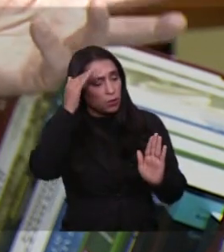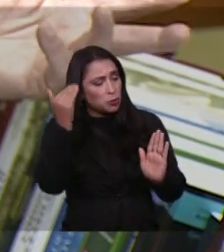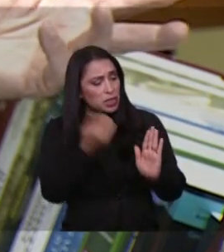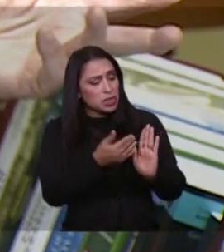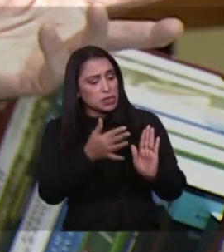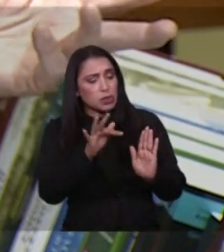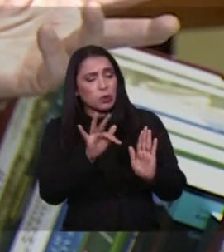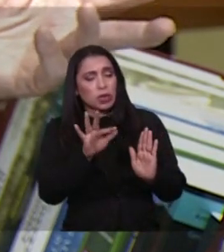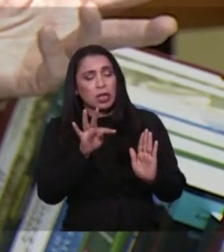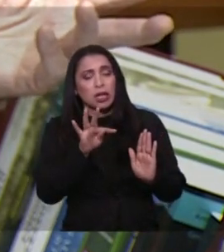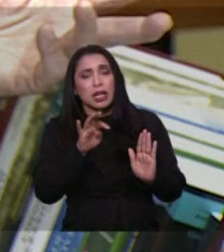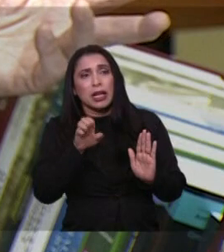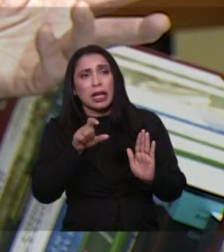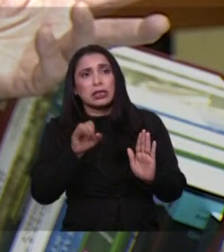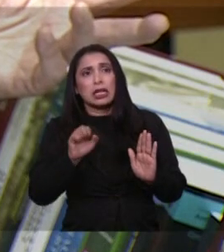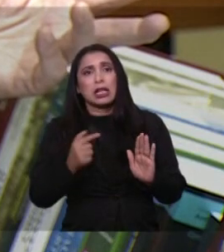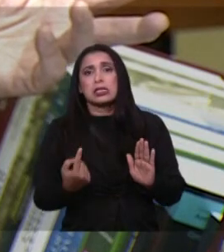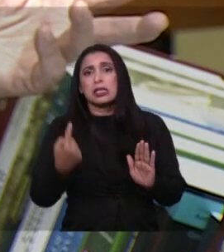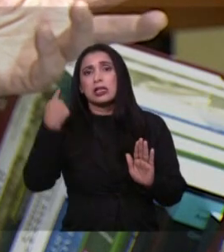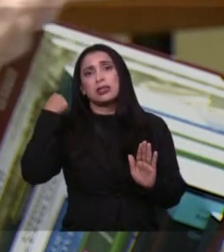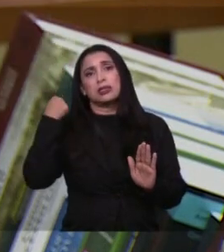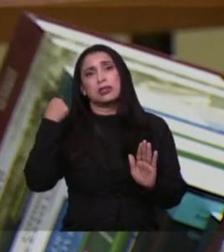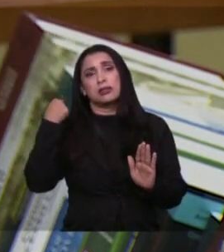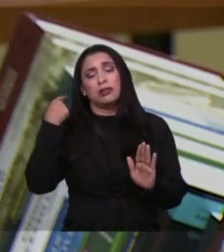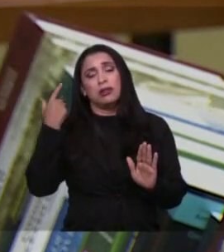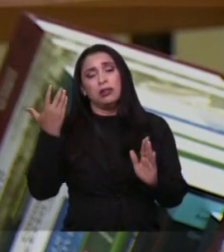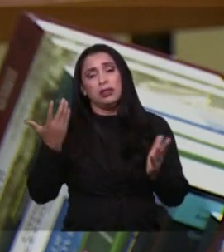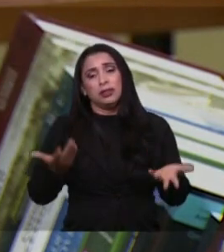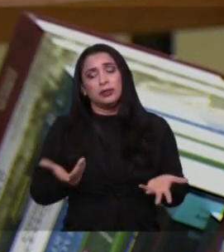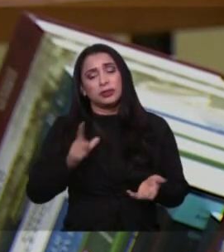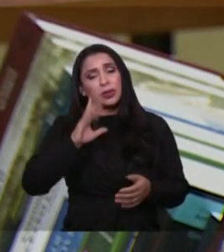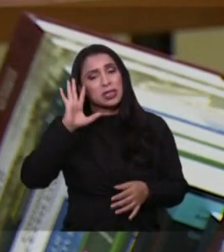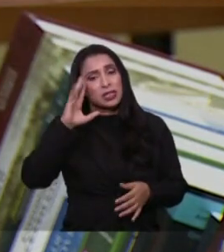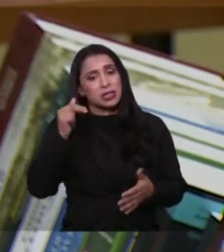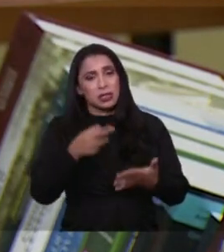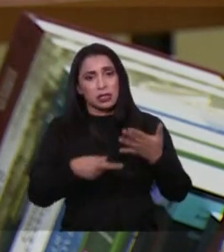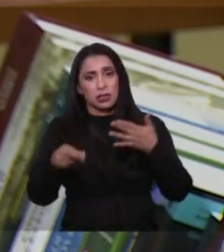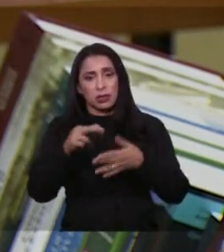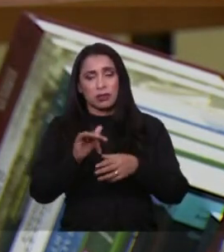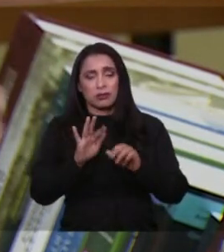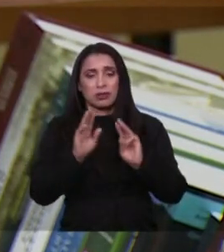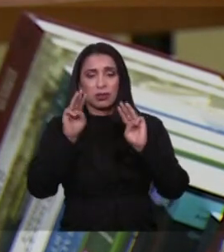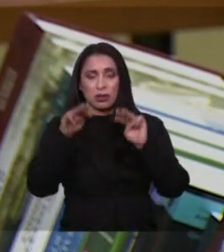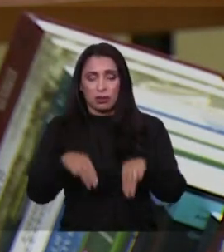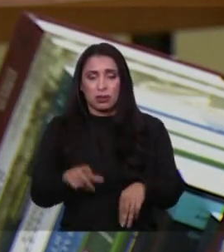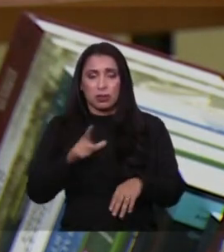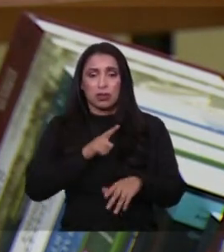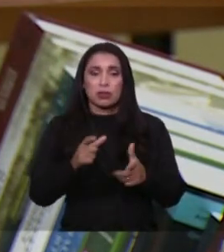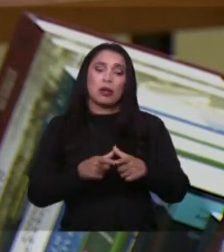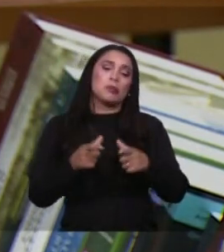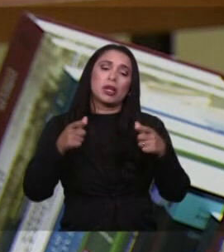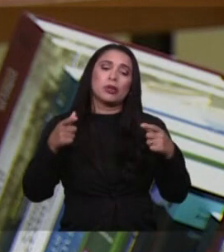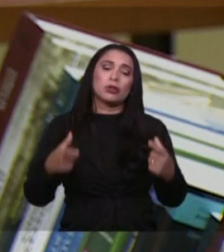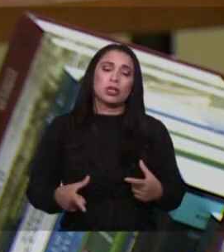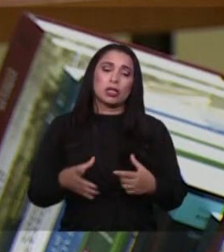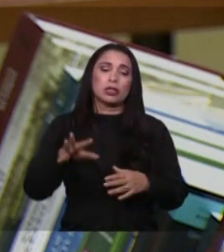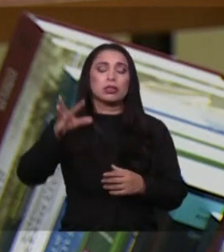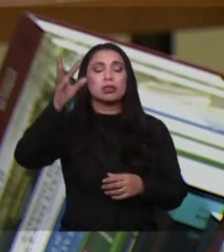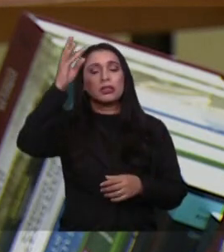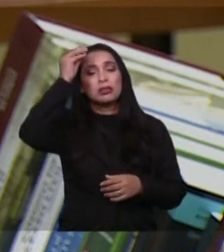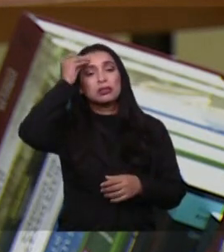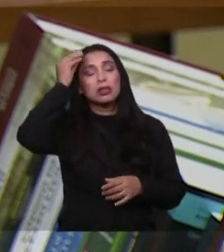que vigorava à época. Então, essas decisões transitaram em julgado. E a maioria entendeu